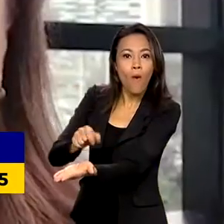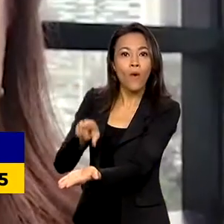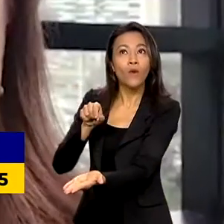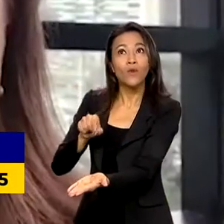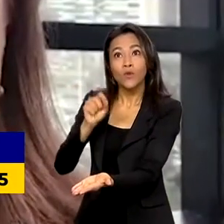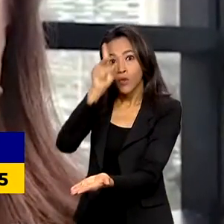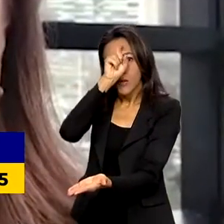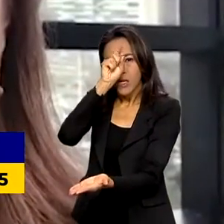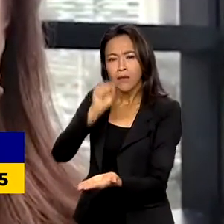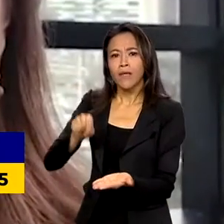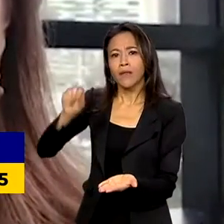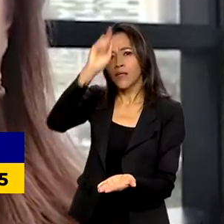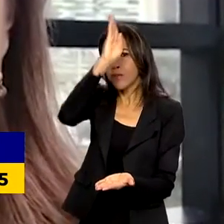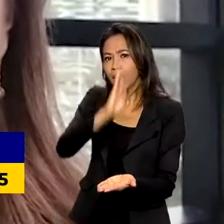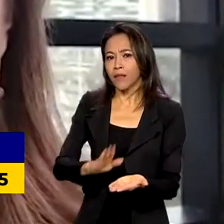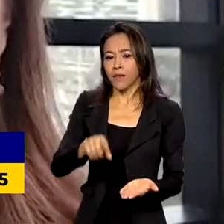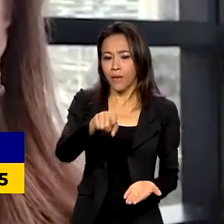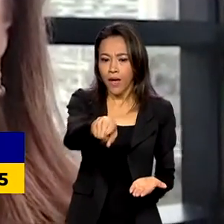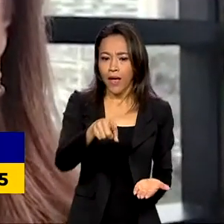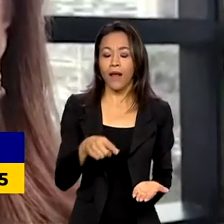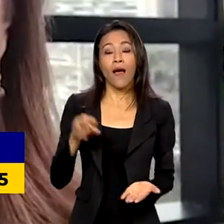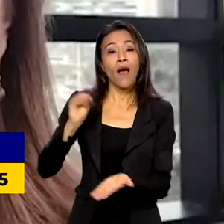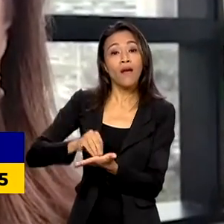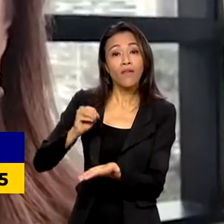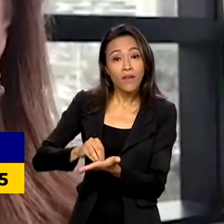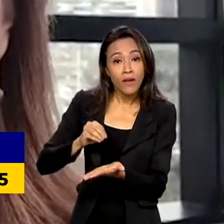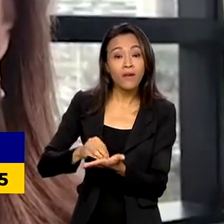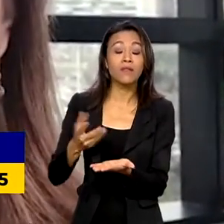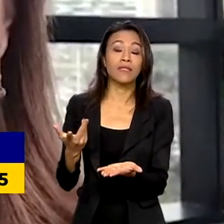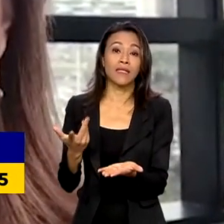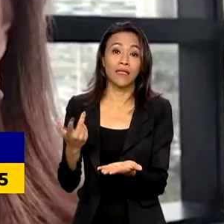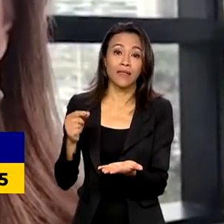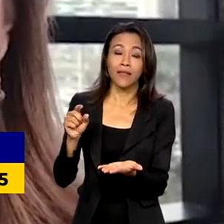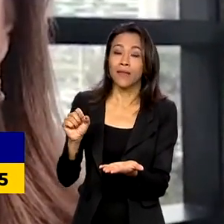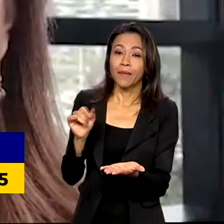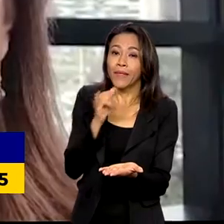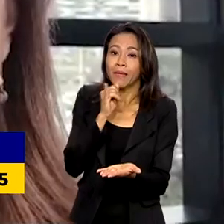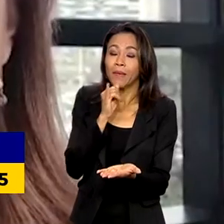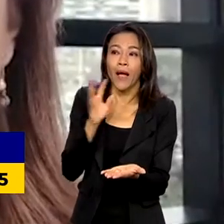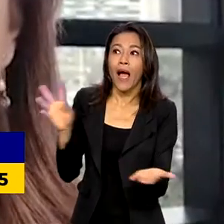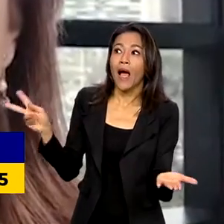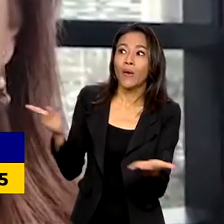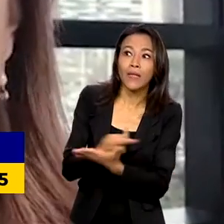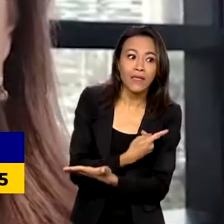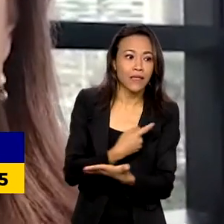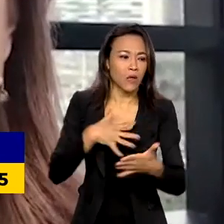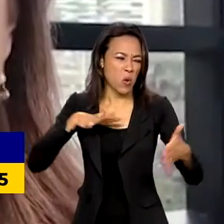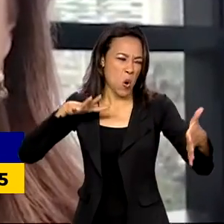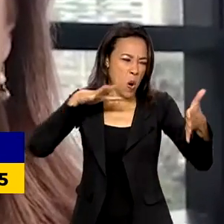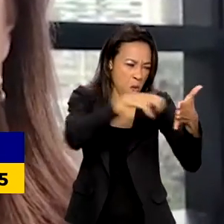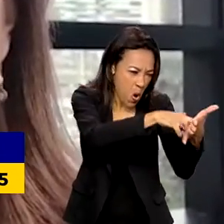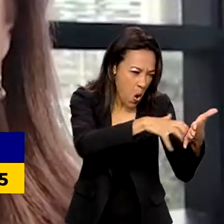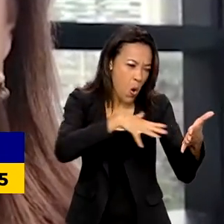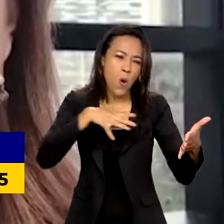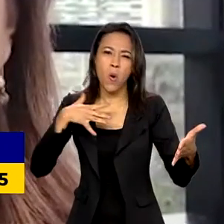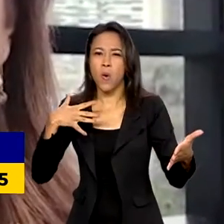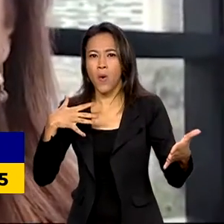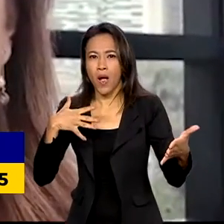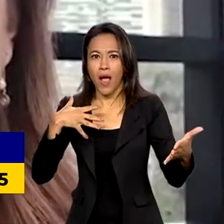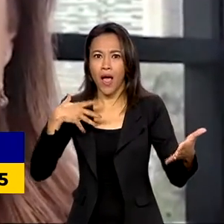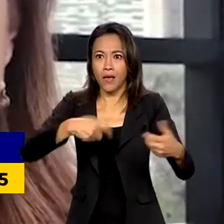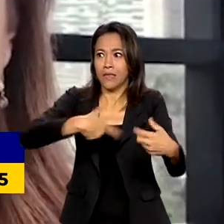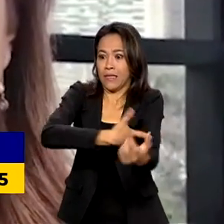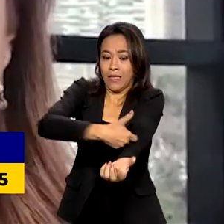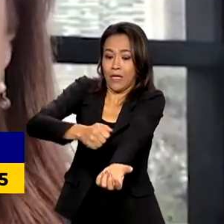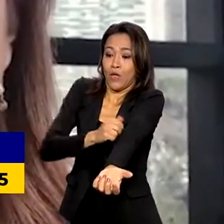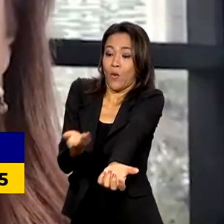A necessidade de sangue não é só por meio de acidentes que acontecem com a população,